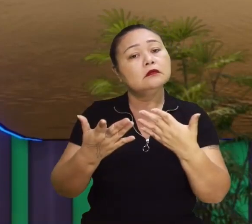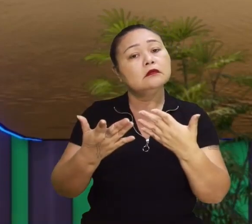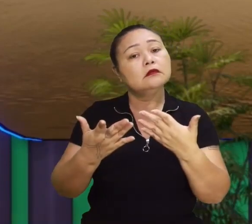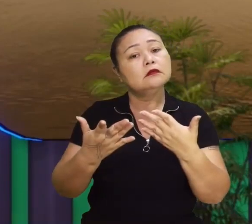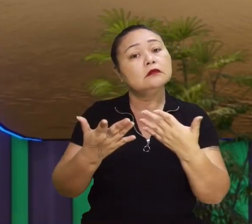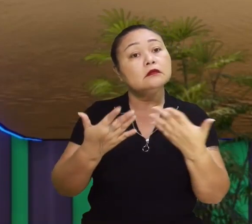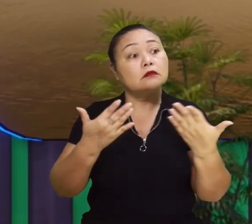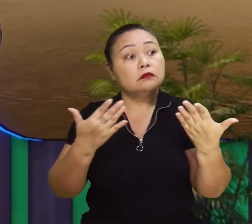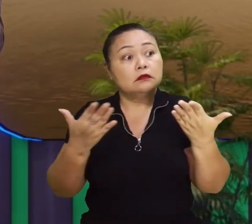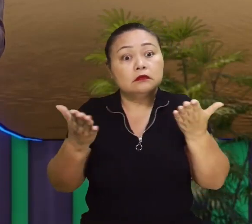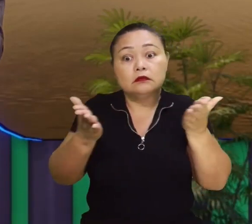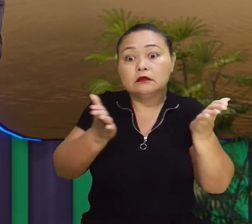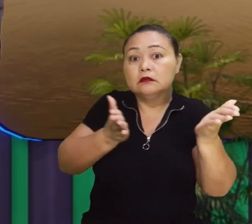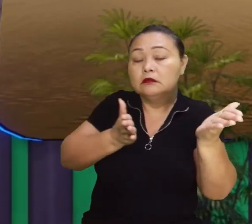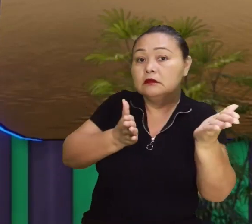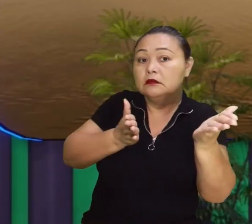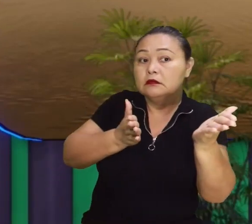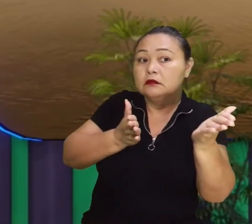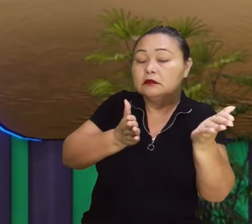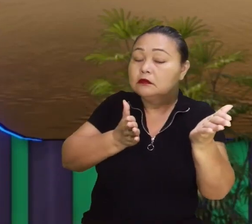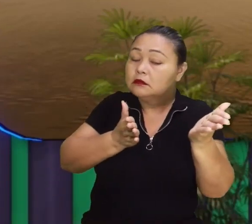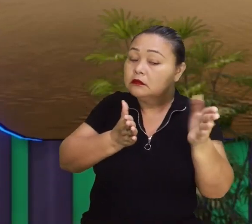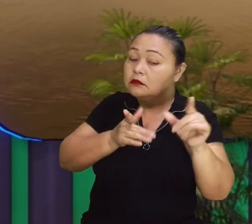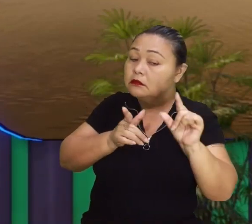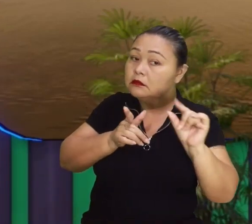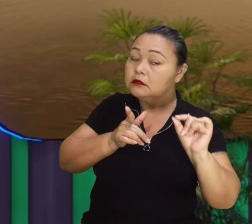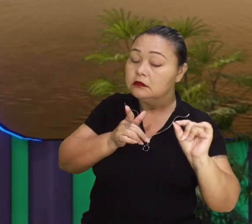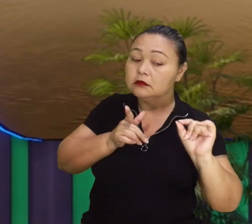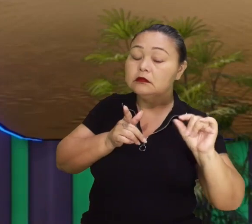essa dicotomia do que é